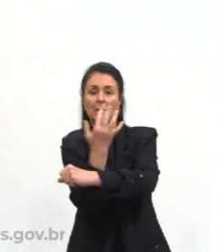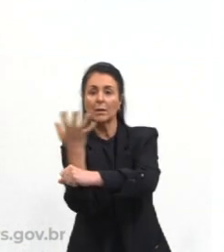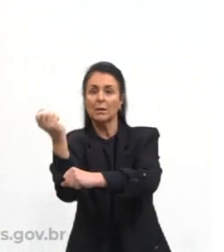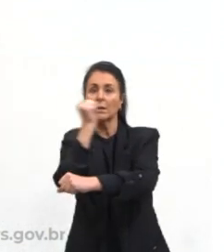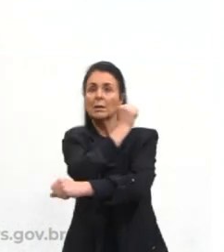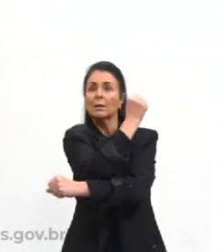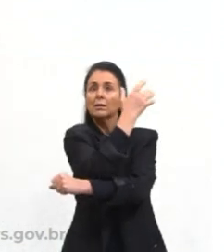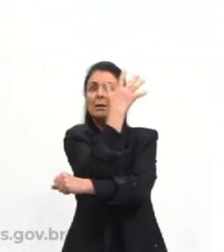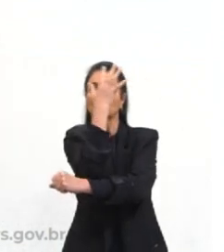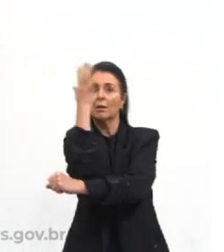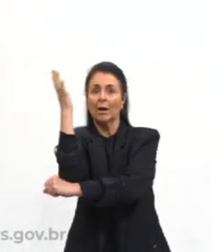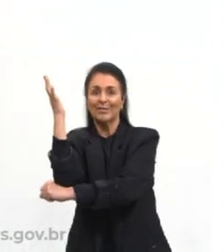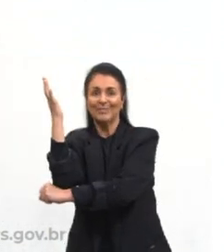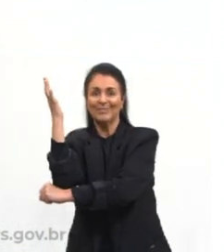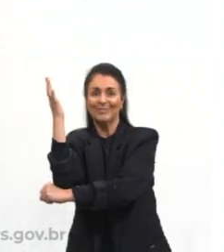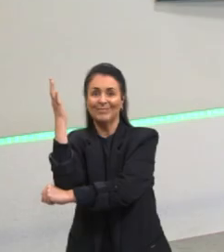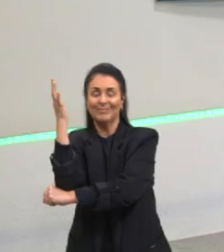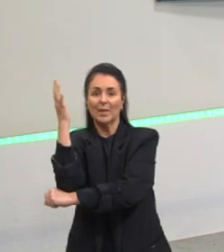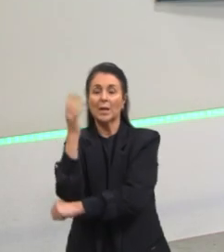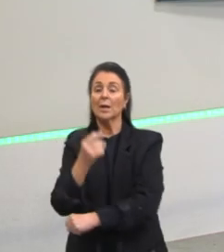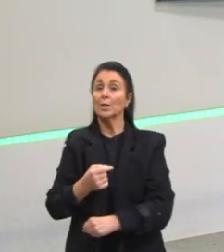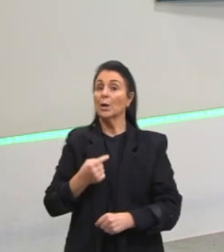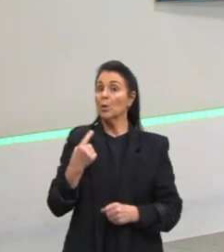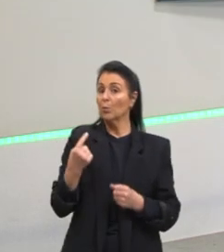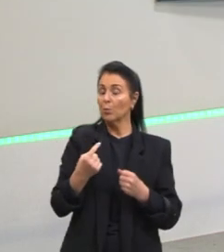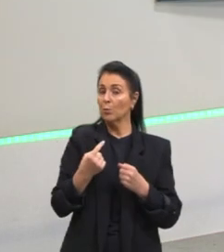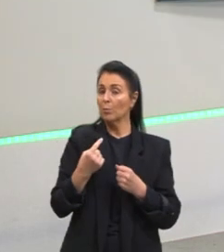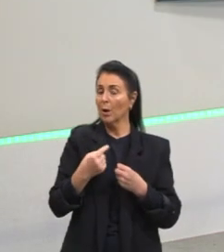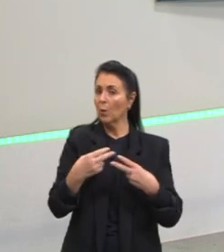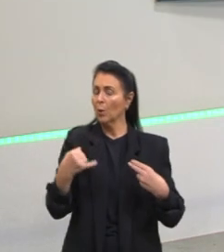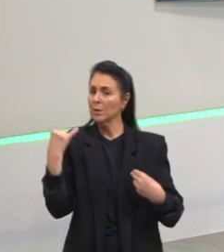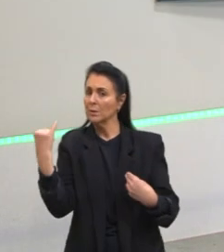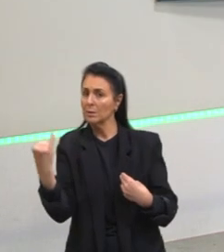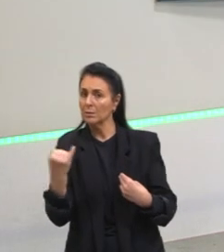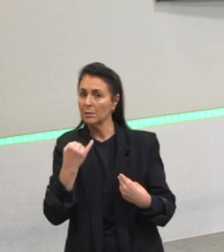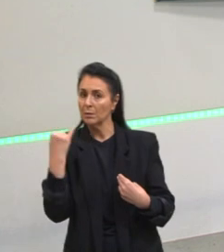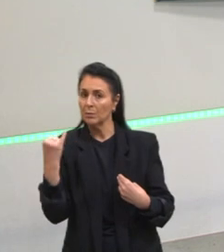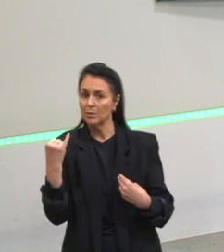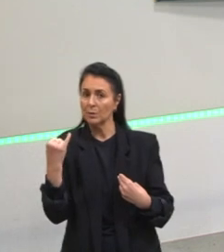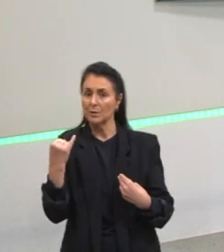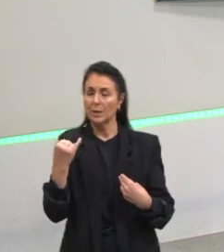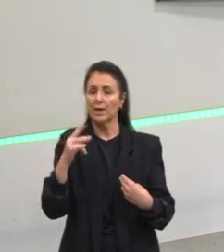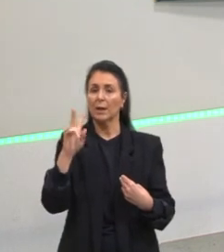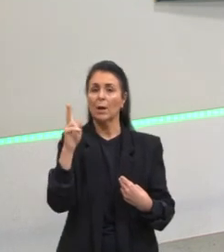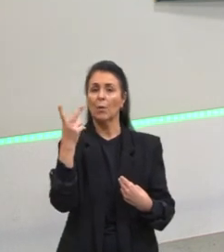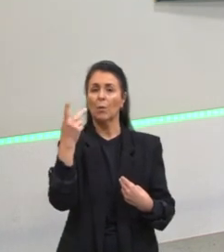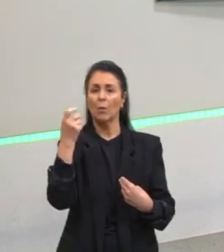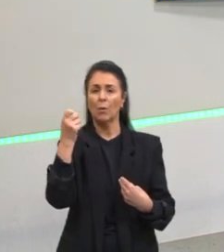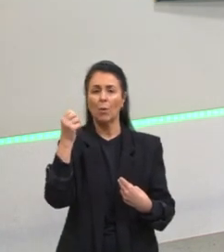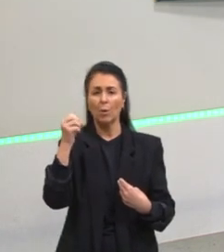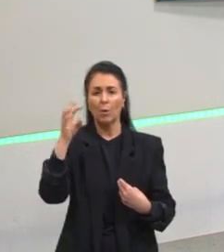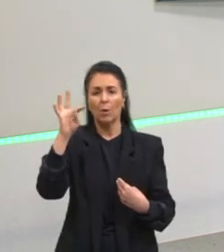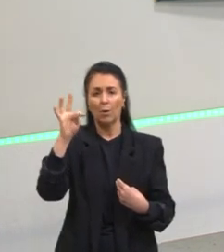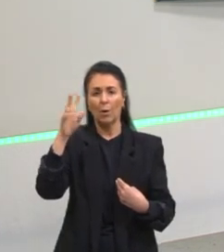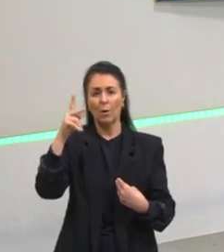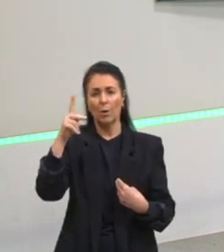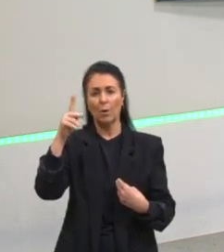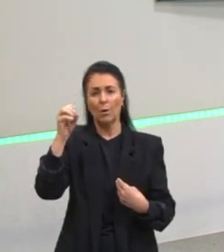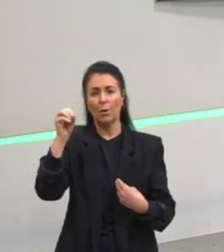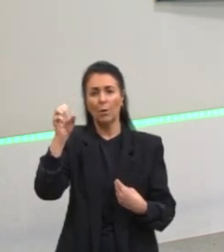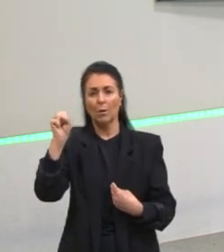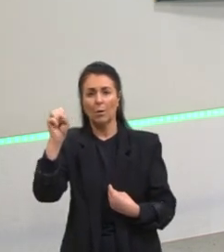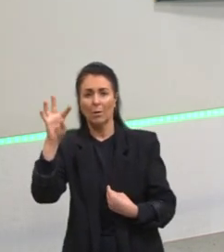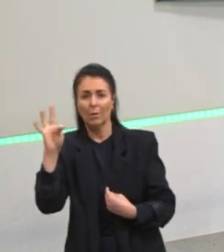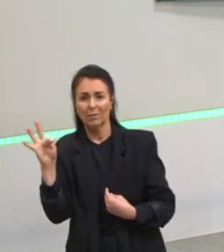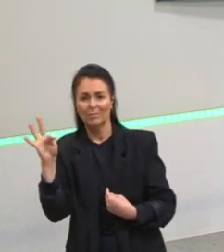árvores né e uma das questões que é relacionado a isso é que é um hotspot o quê que isso quer dizer que ele é um ponto quente